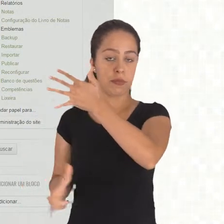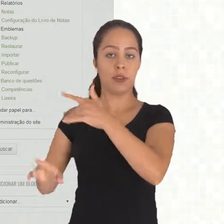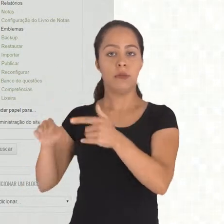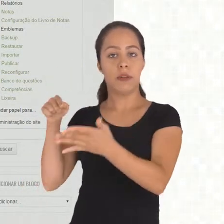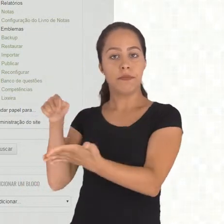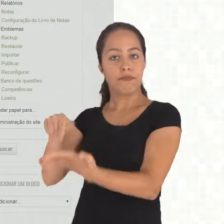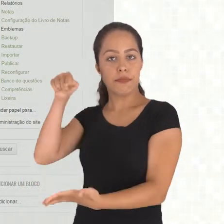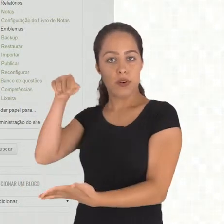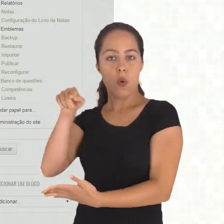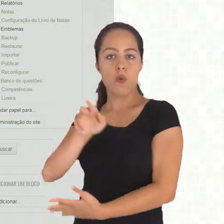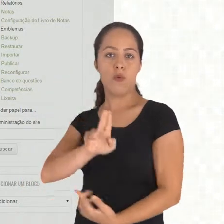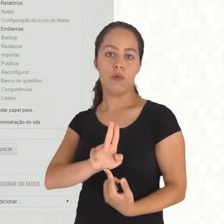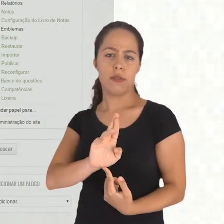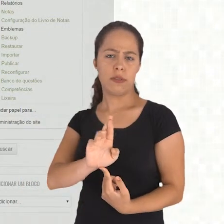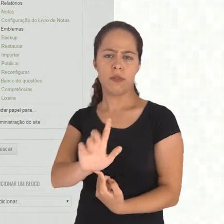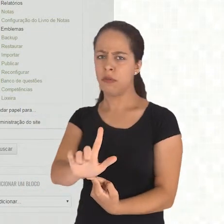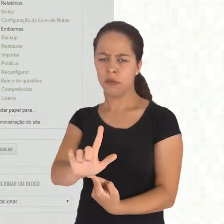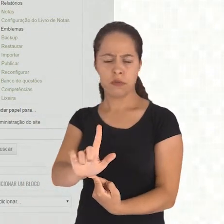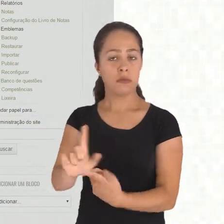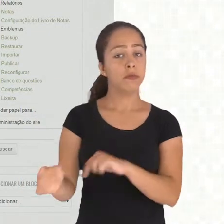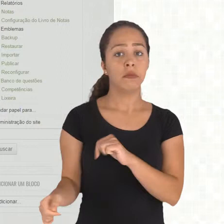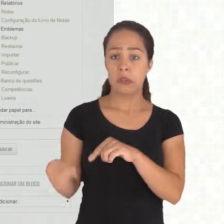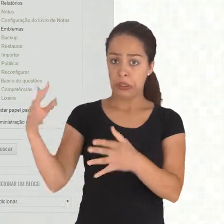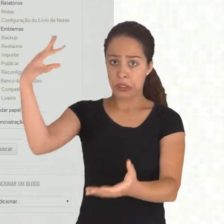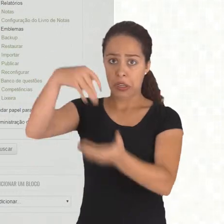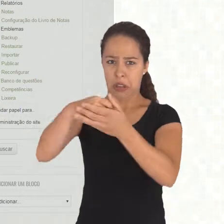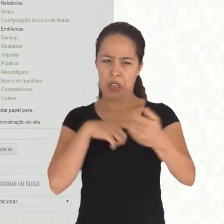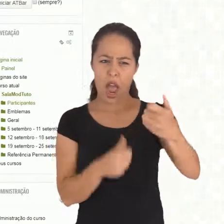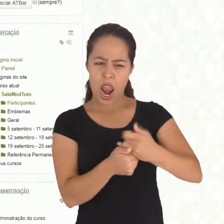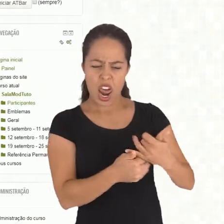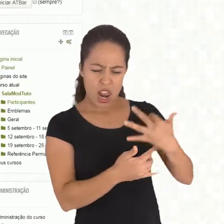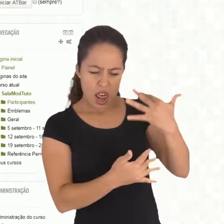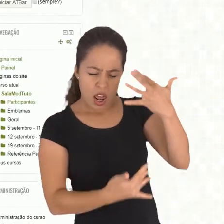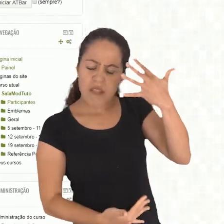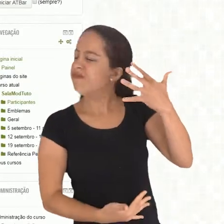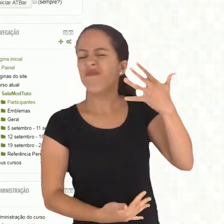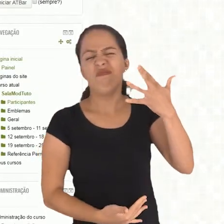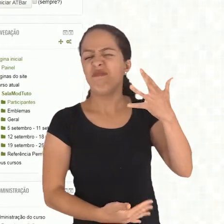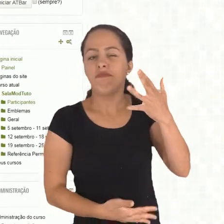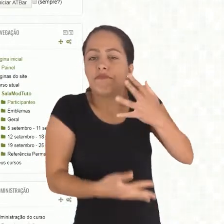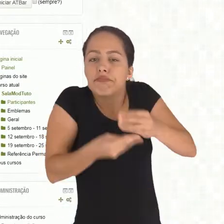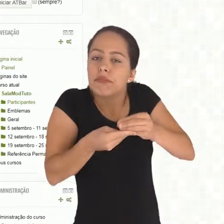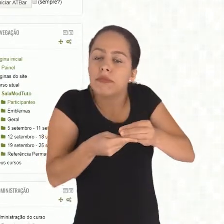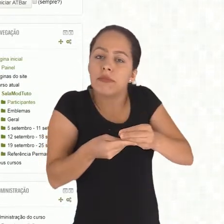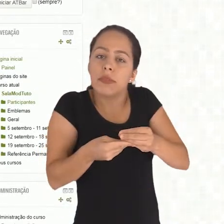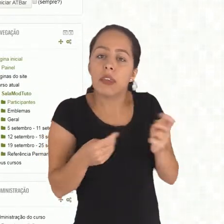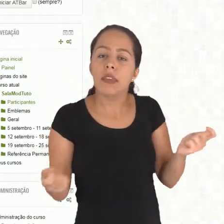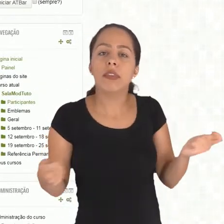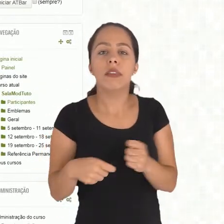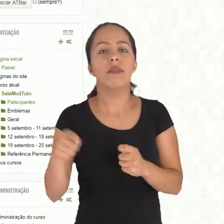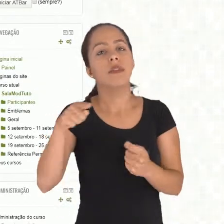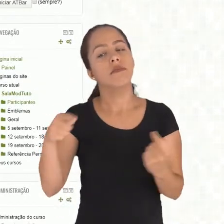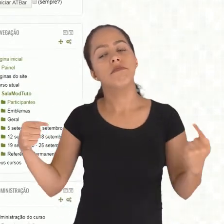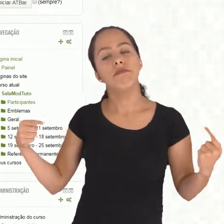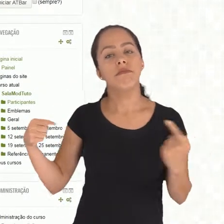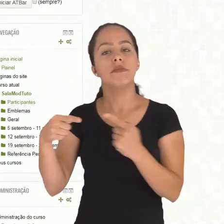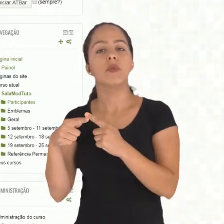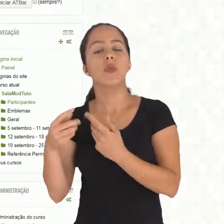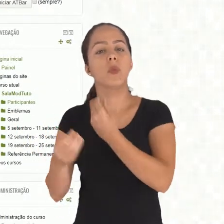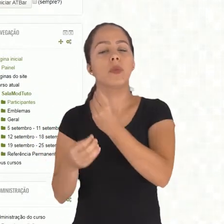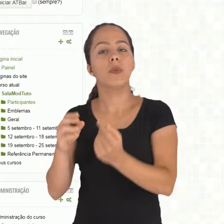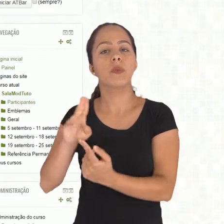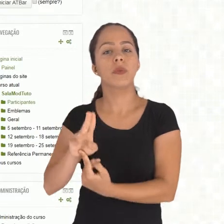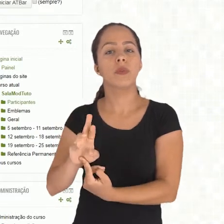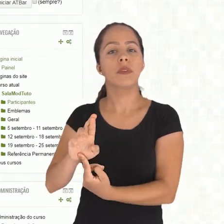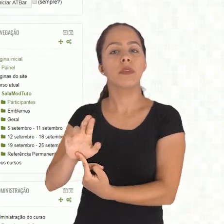Vimos aqui nos recursos, URL. A inserção do recurso de URL não tem muitas opções, tá certo? Serve